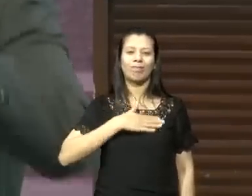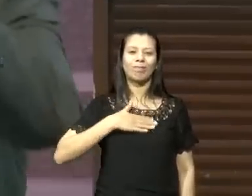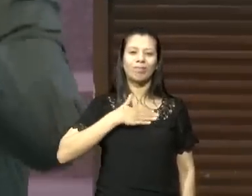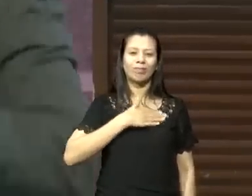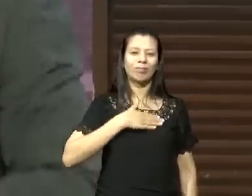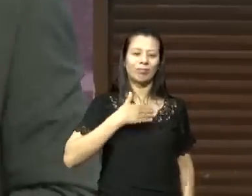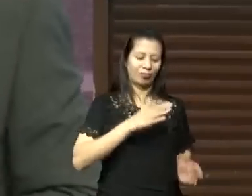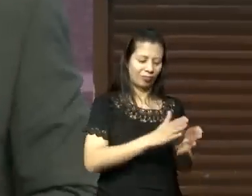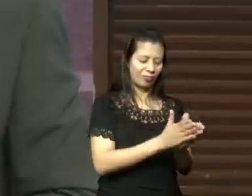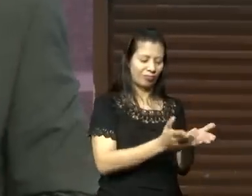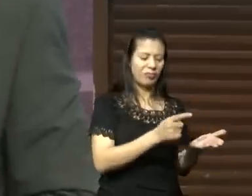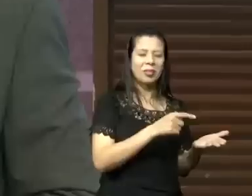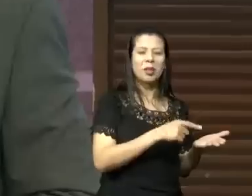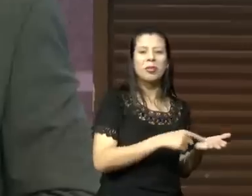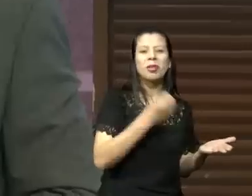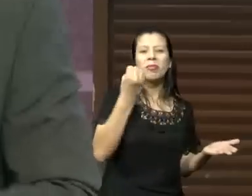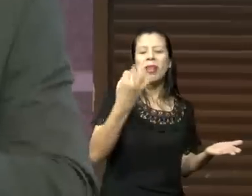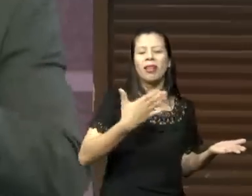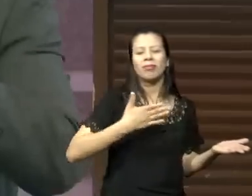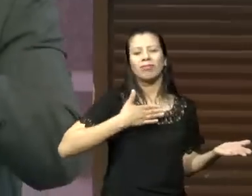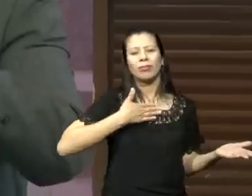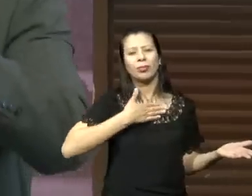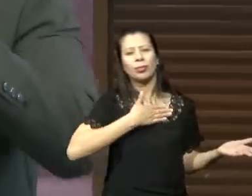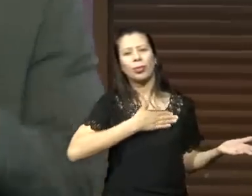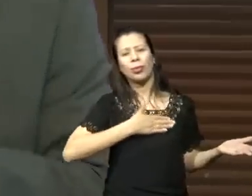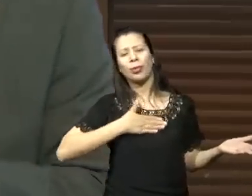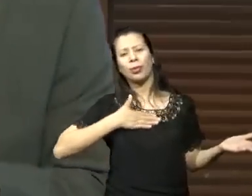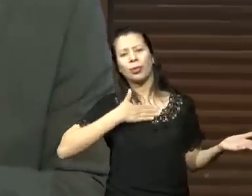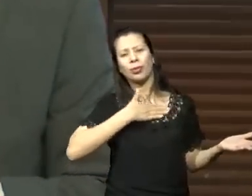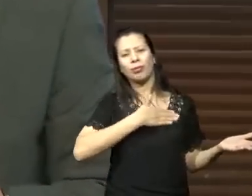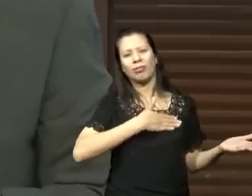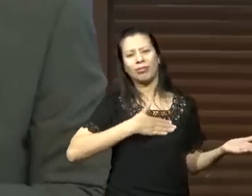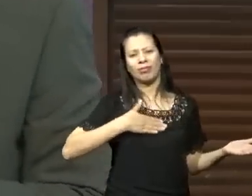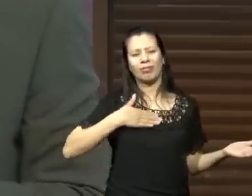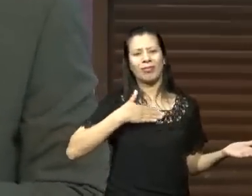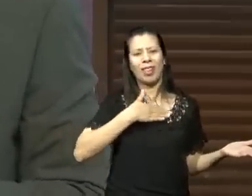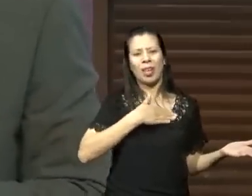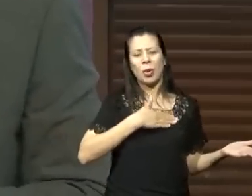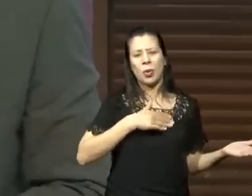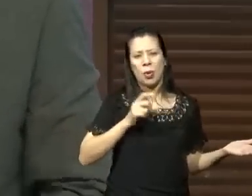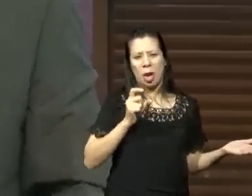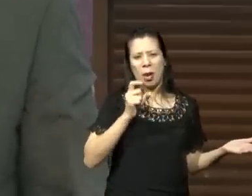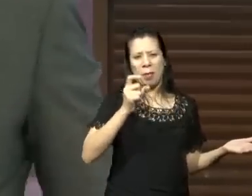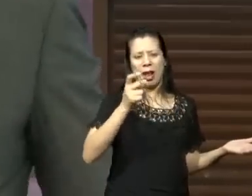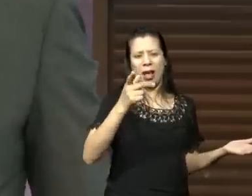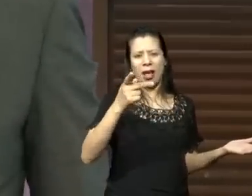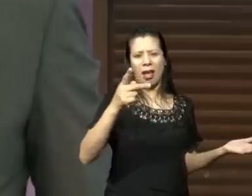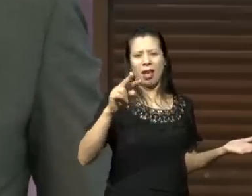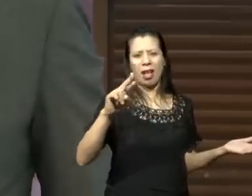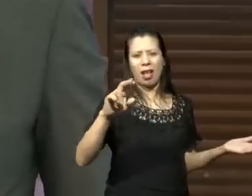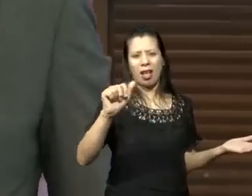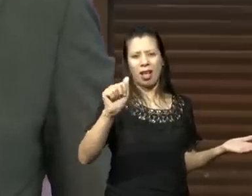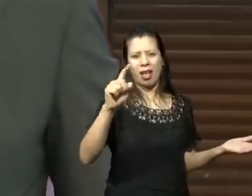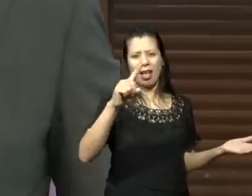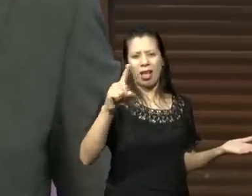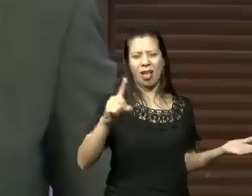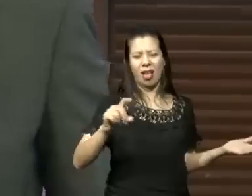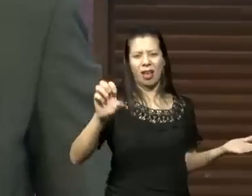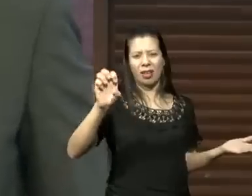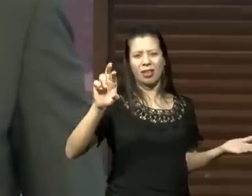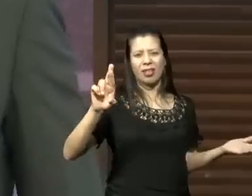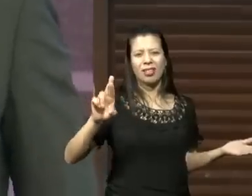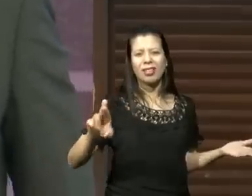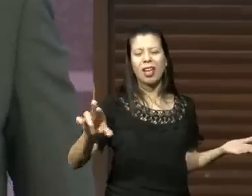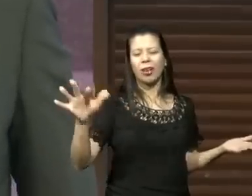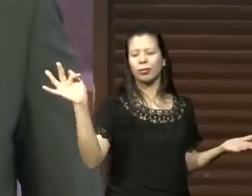O imitador Satanás pegou a palavra prazer que é uma palavra com sentido emocional